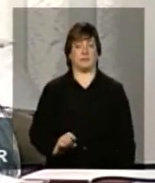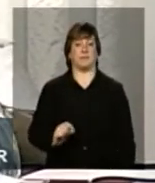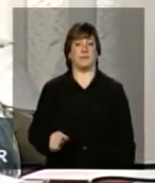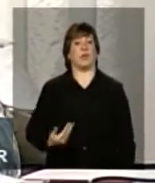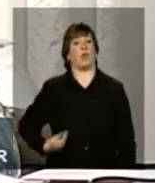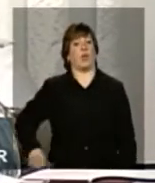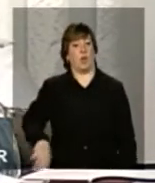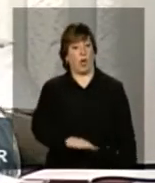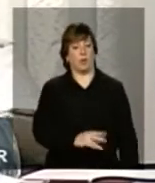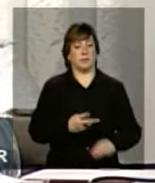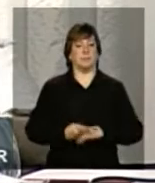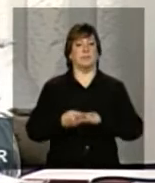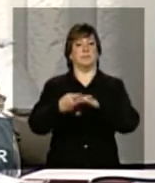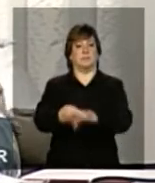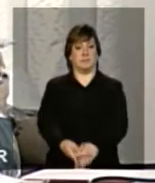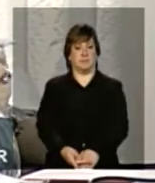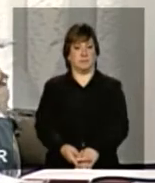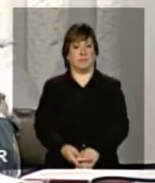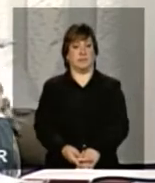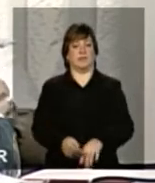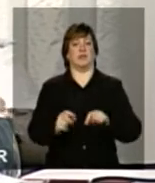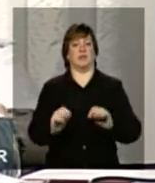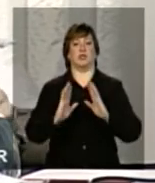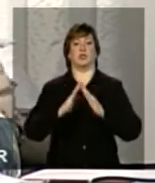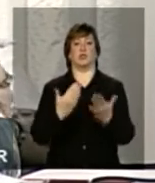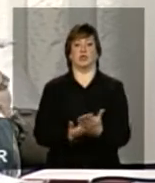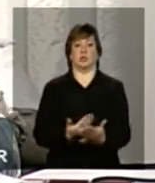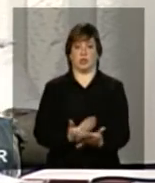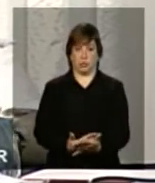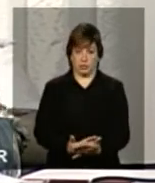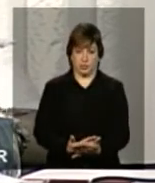nós premiamos escolas,